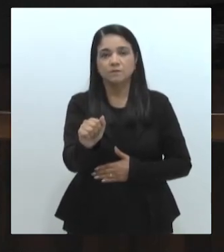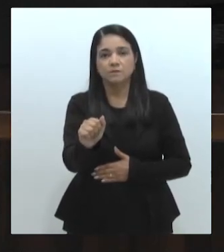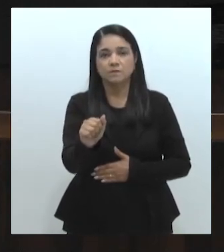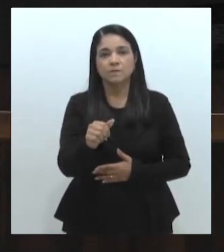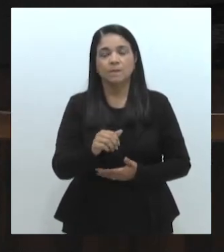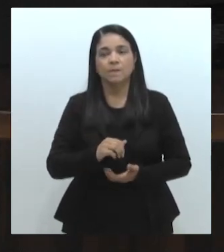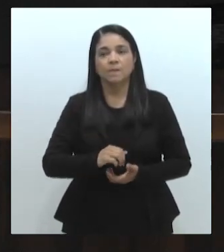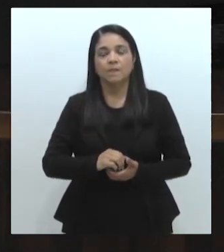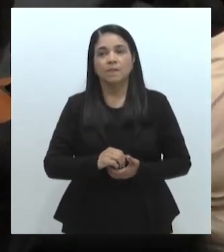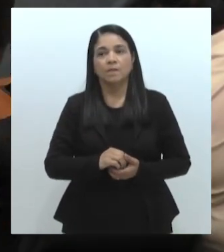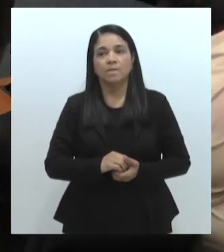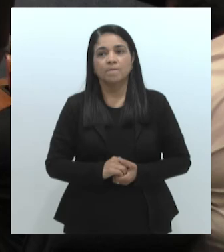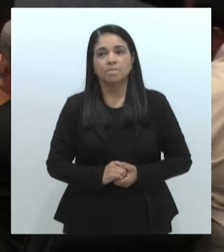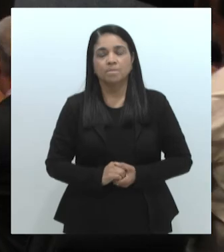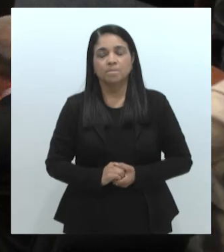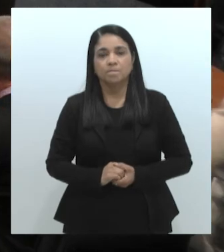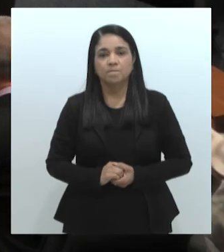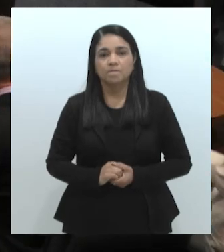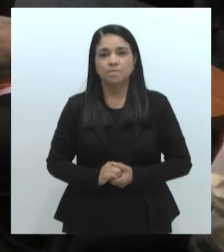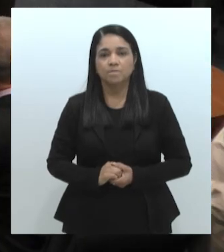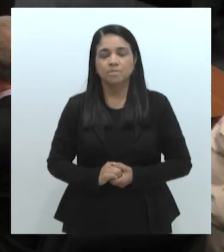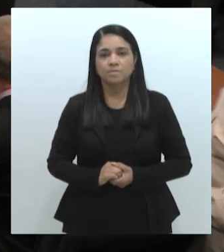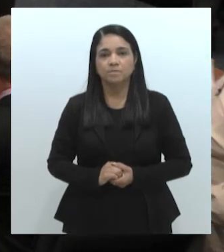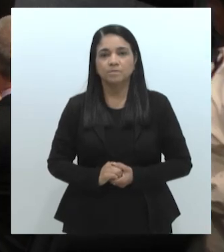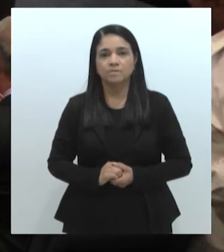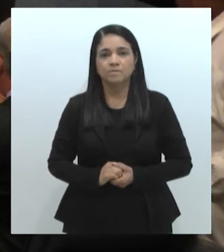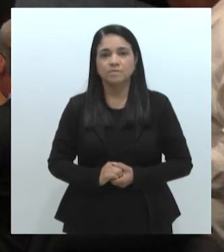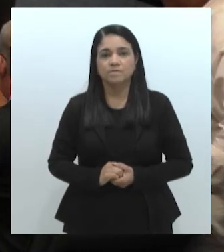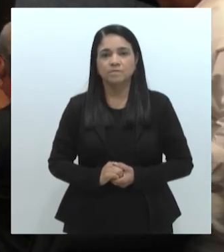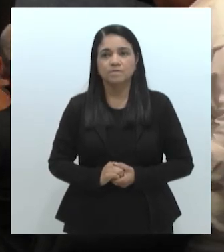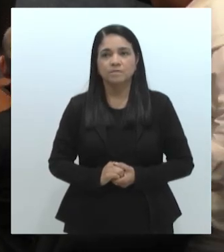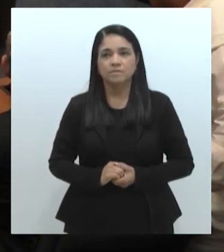A emenda está errada. Que lei?